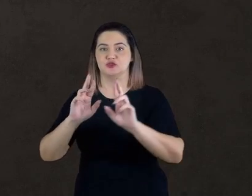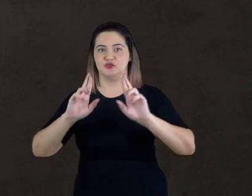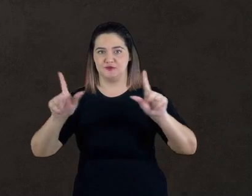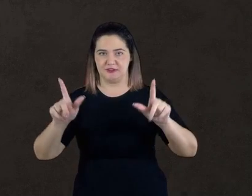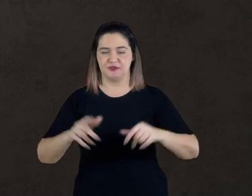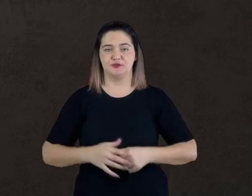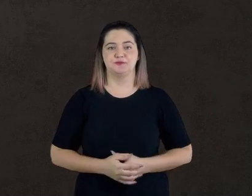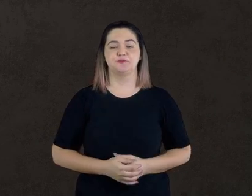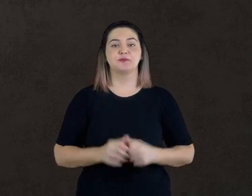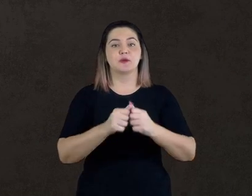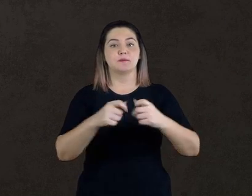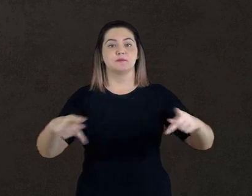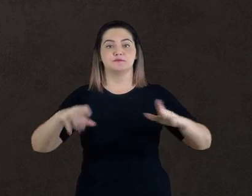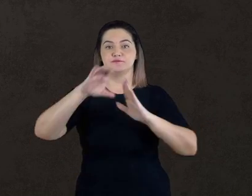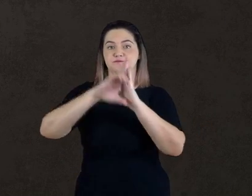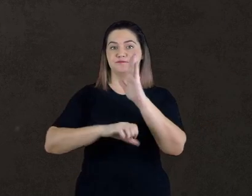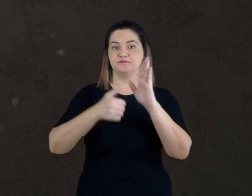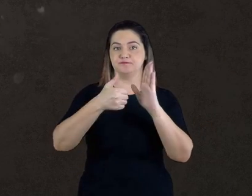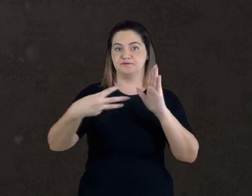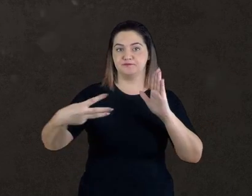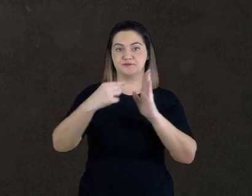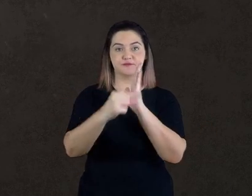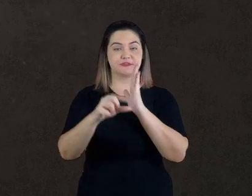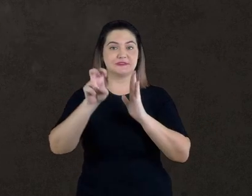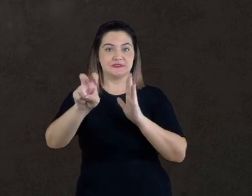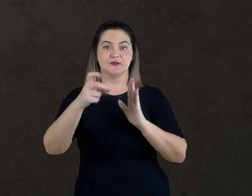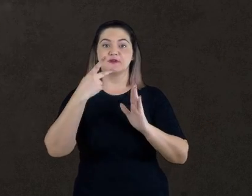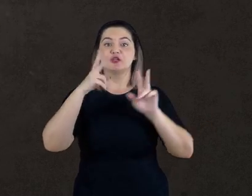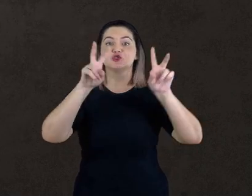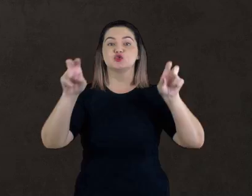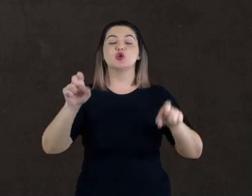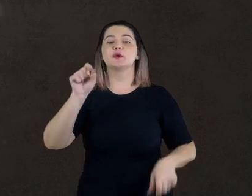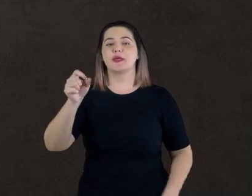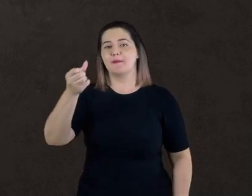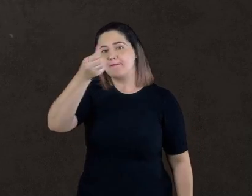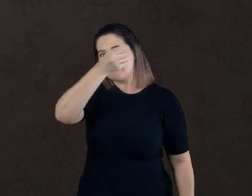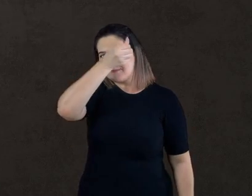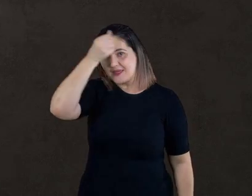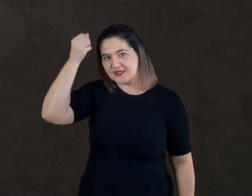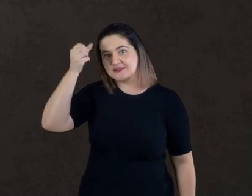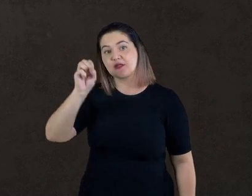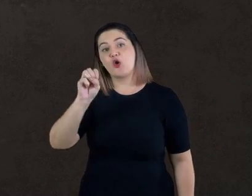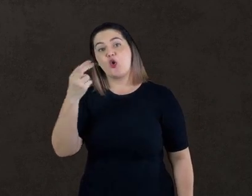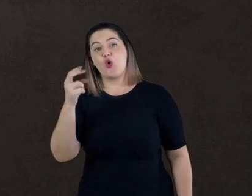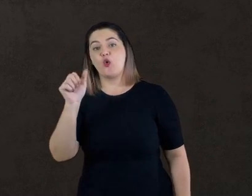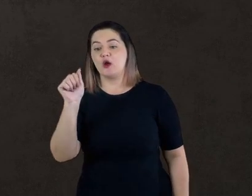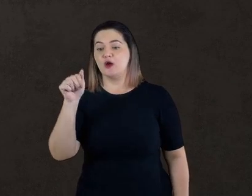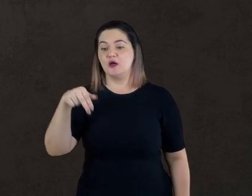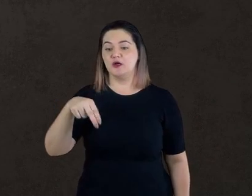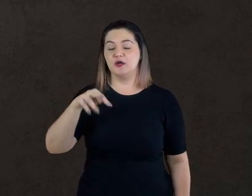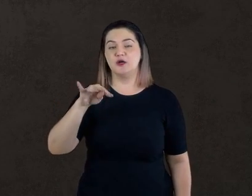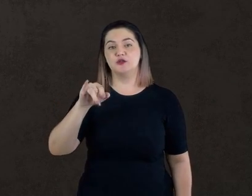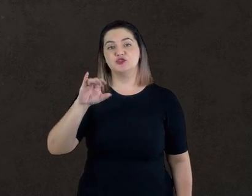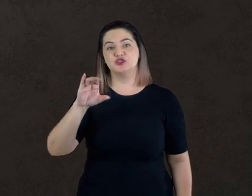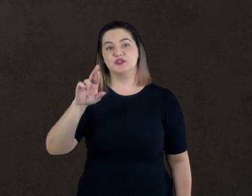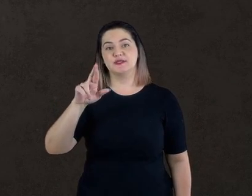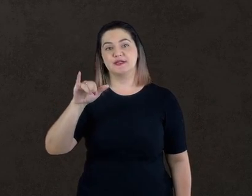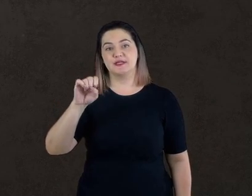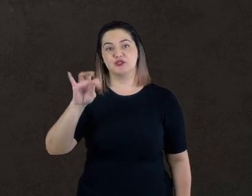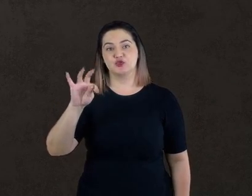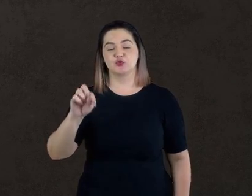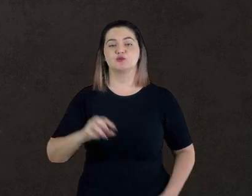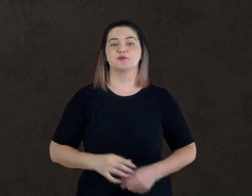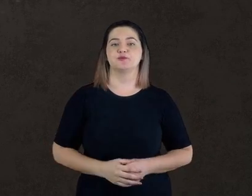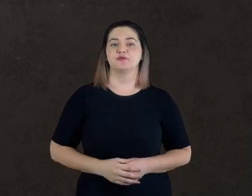Apocalipse 13, verso 5, é dito o seguinte sobre a besta ou o anticristo: foi-lhe dada uma boca que proferia